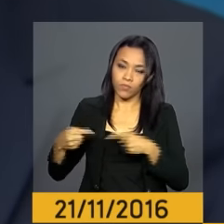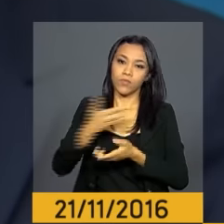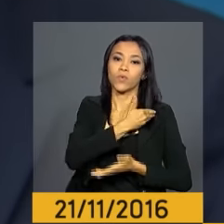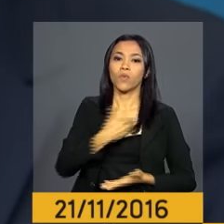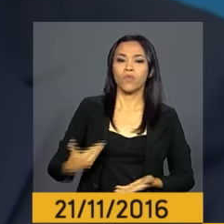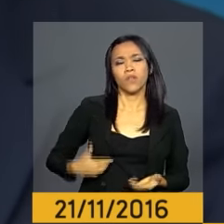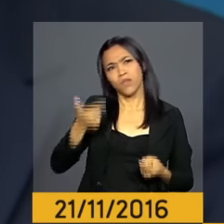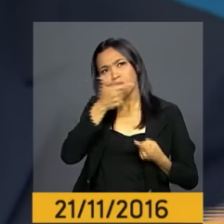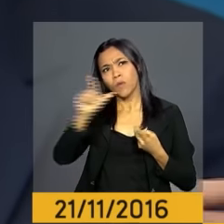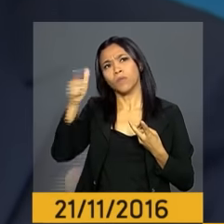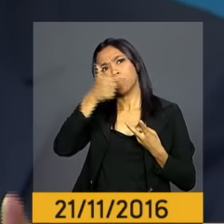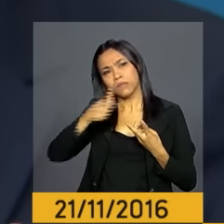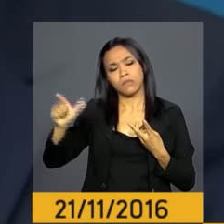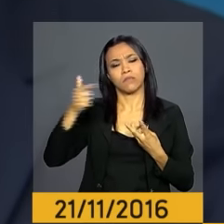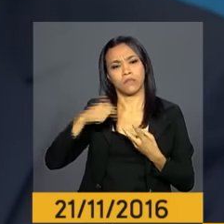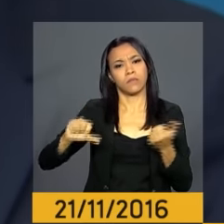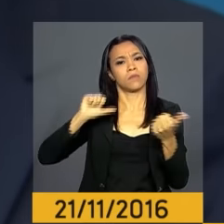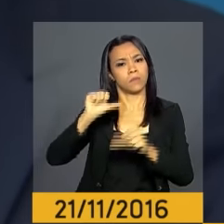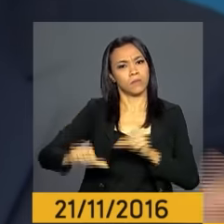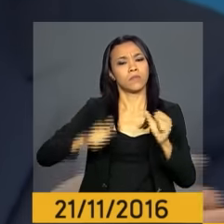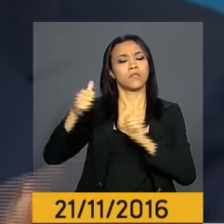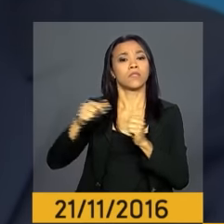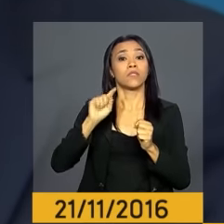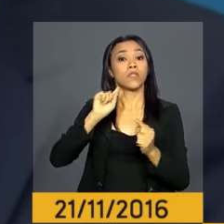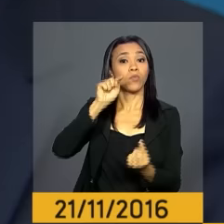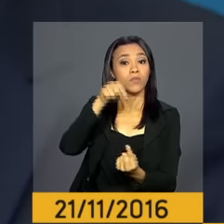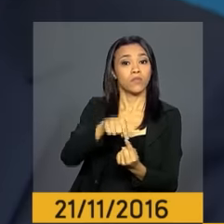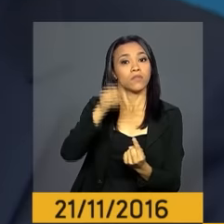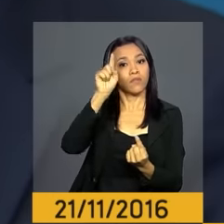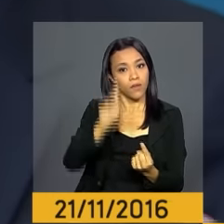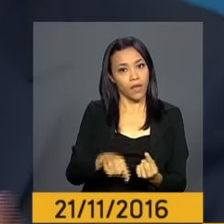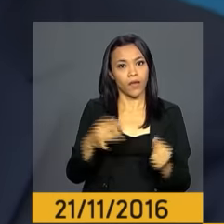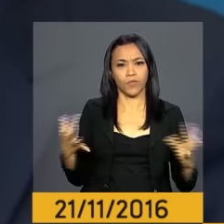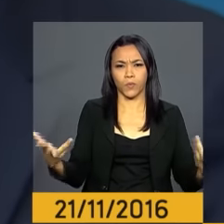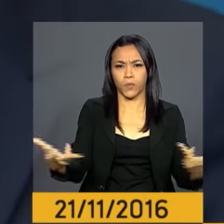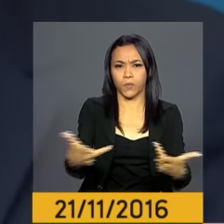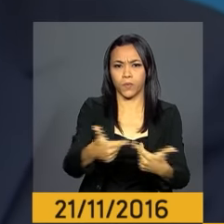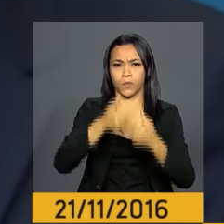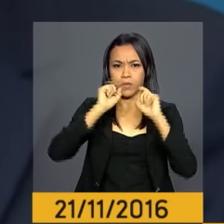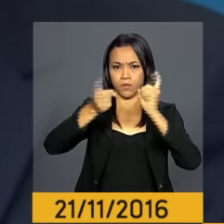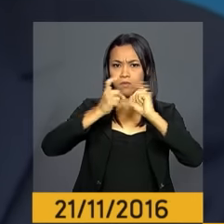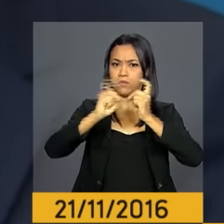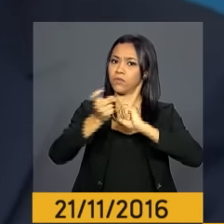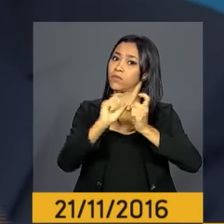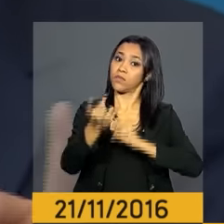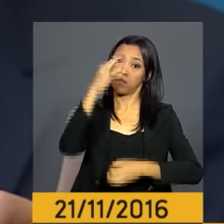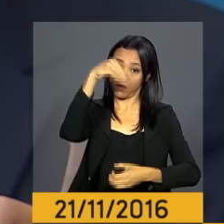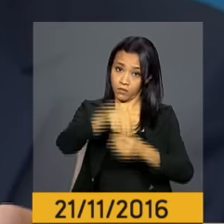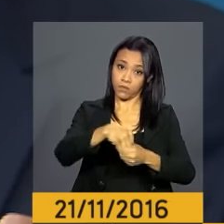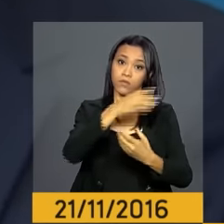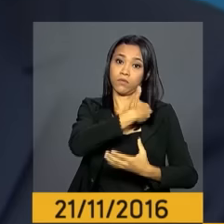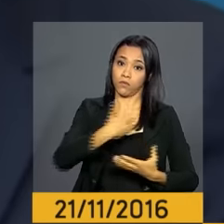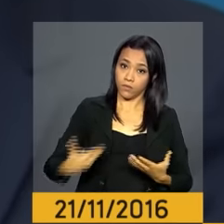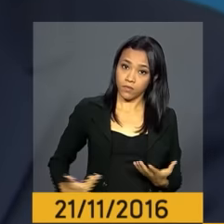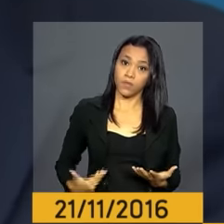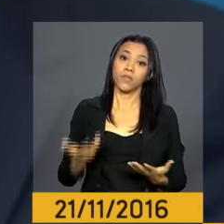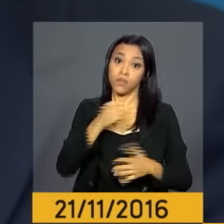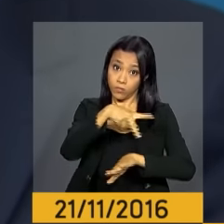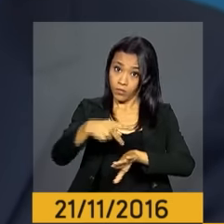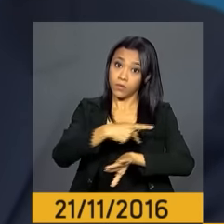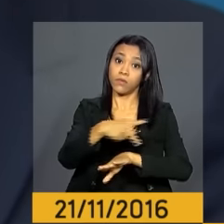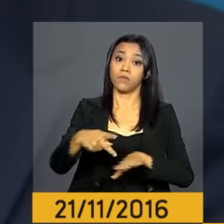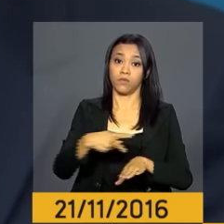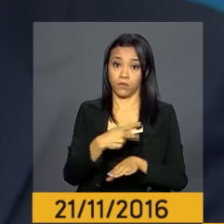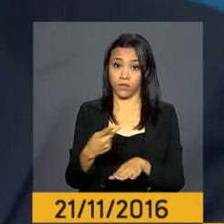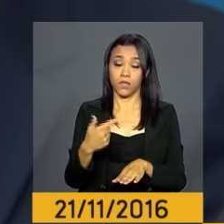tantas reformas que visam exatamente a produtividade, o incremento da produtividade do país. Não foi sem razão que, tão